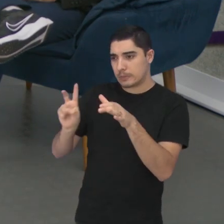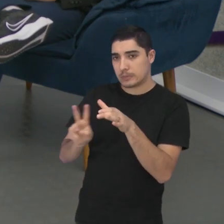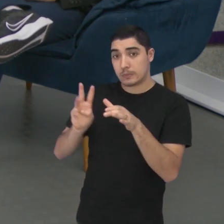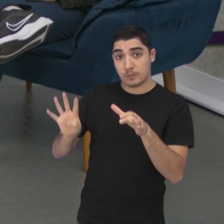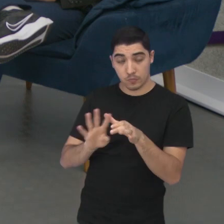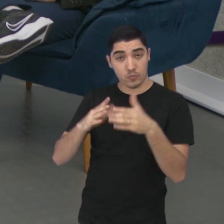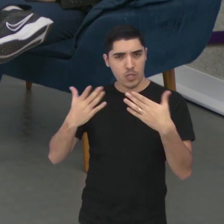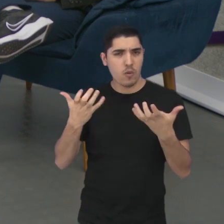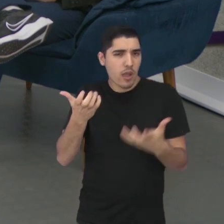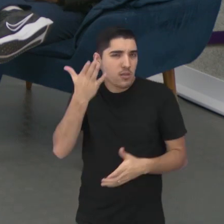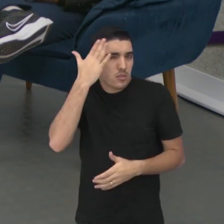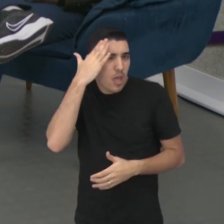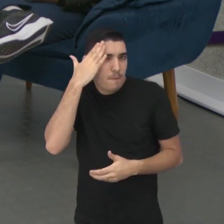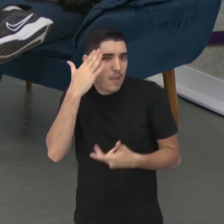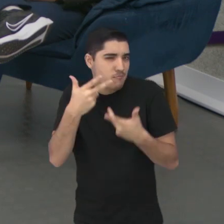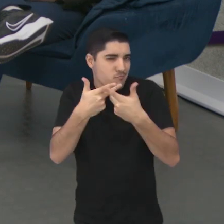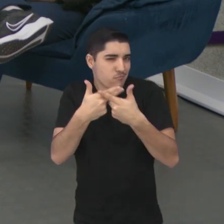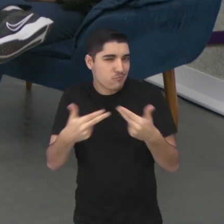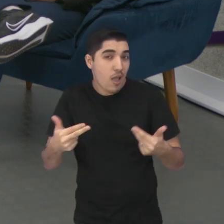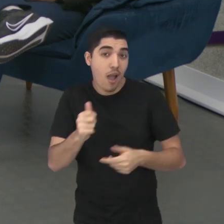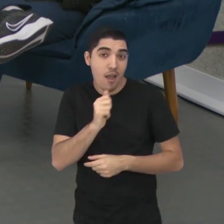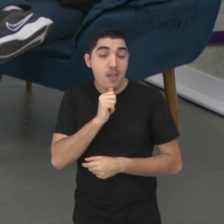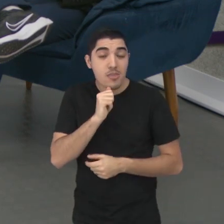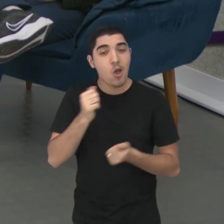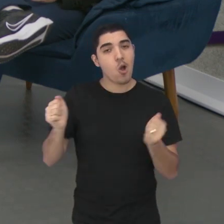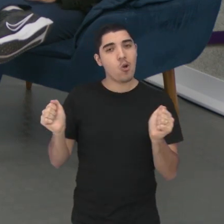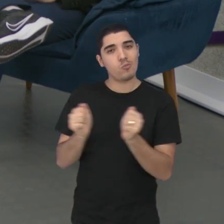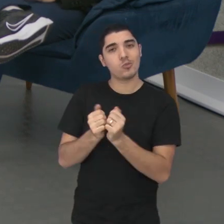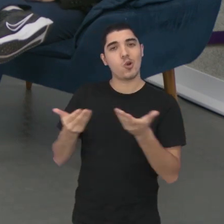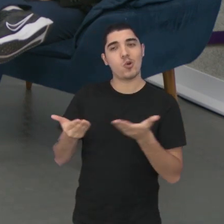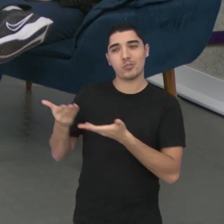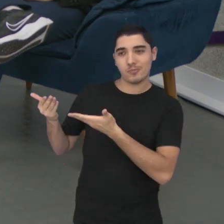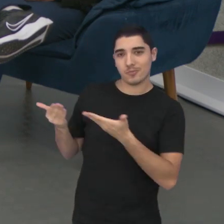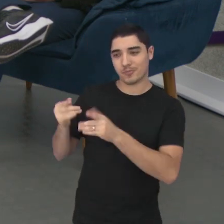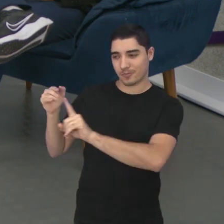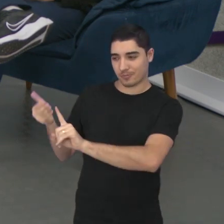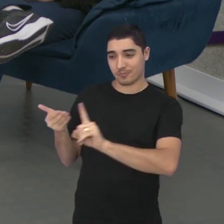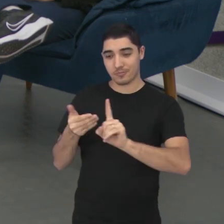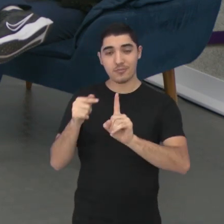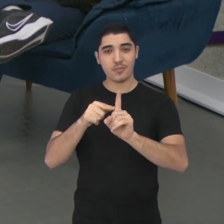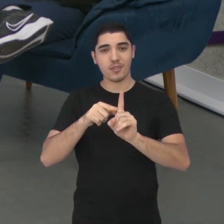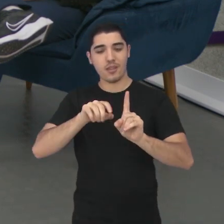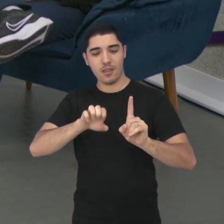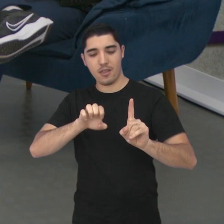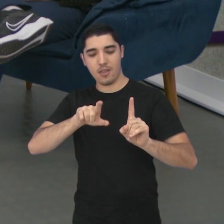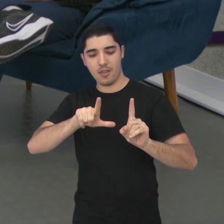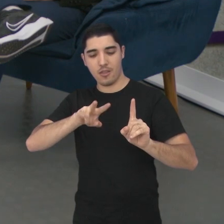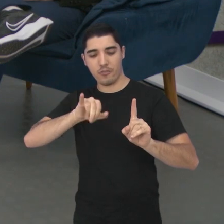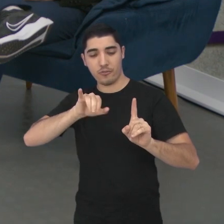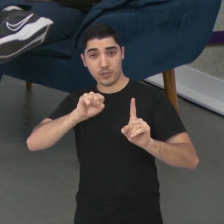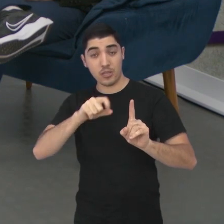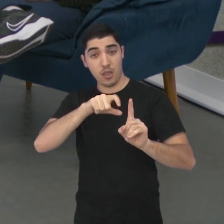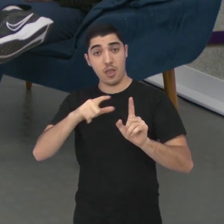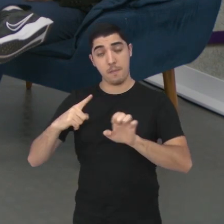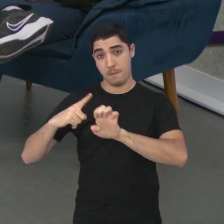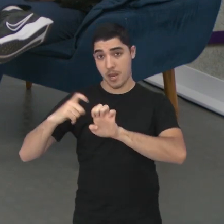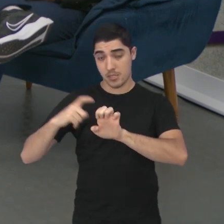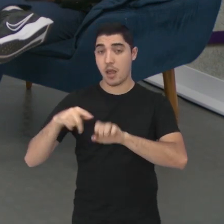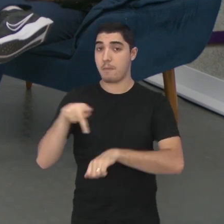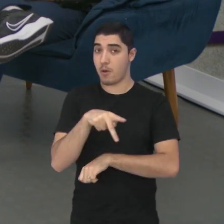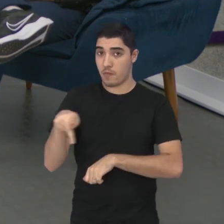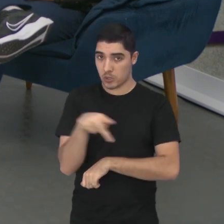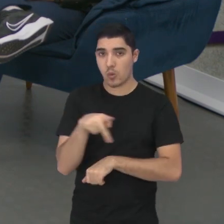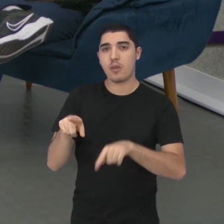para a gente saber um pouco mais dessa profissão, a gente está aqui hoje com o Elvis, que é empresário, professor e coordenador do